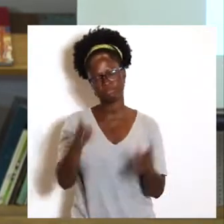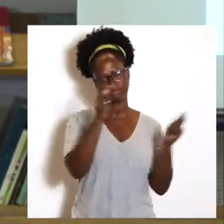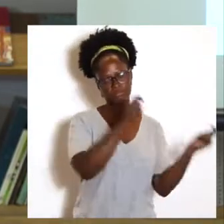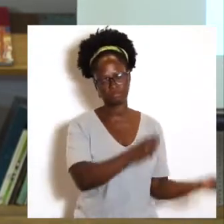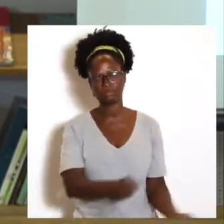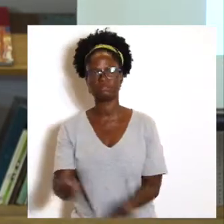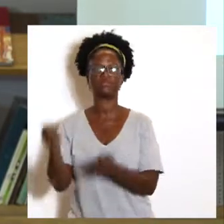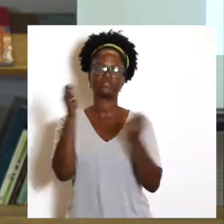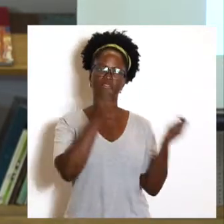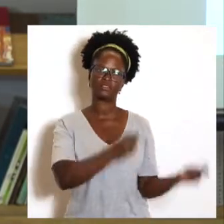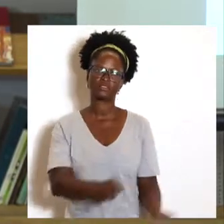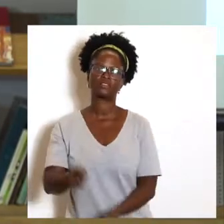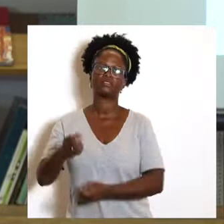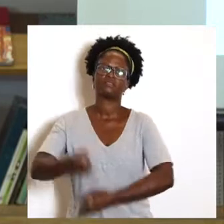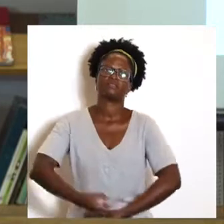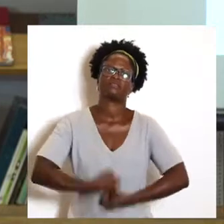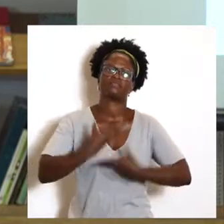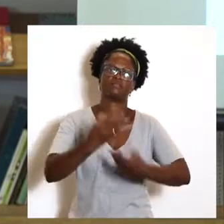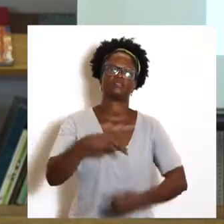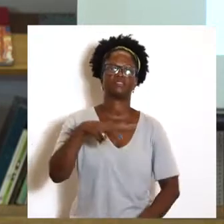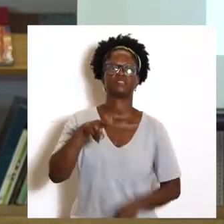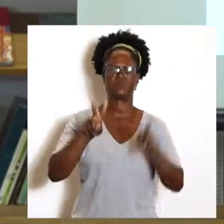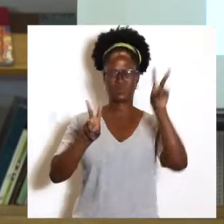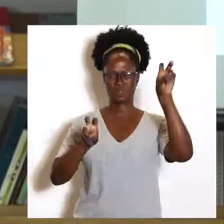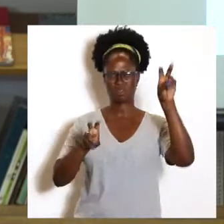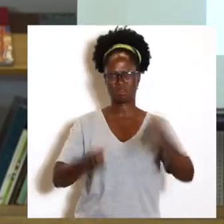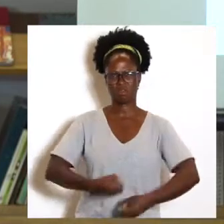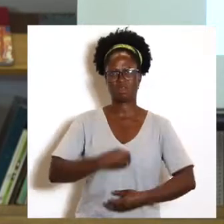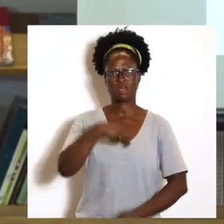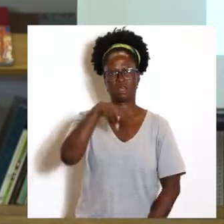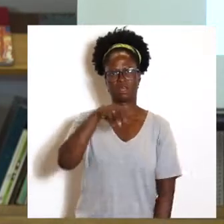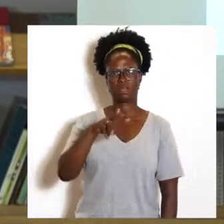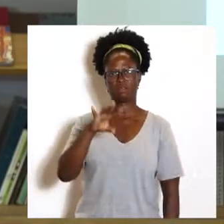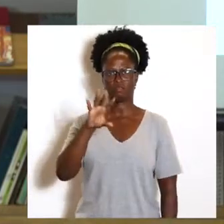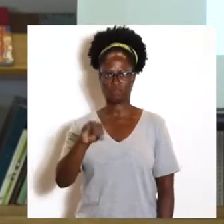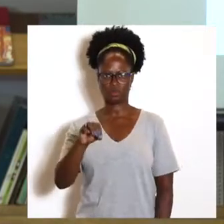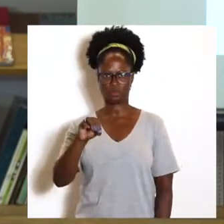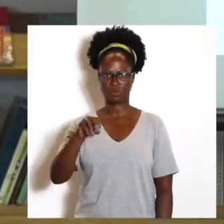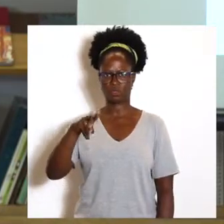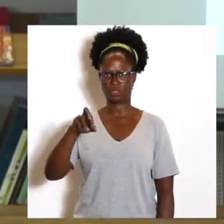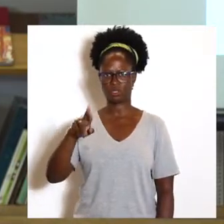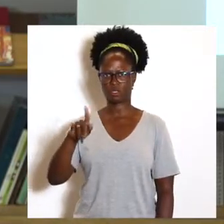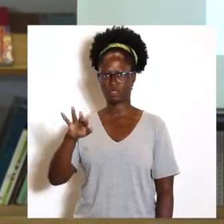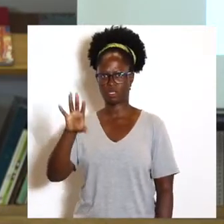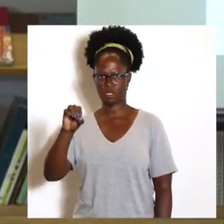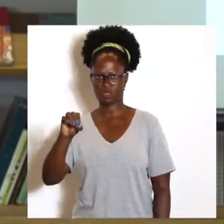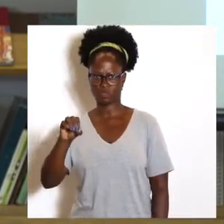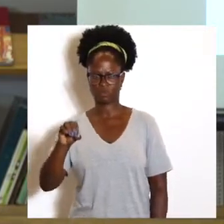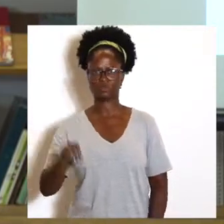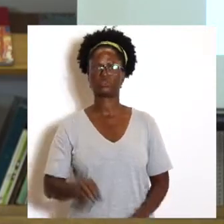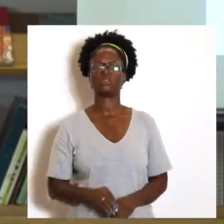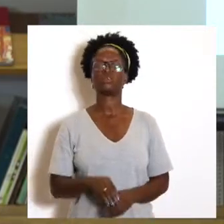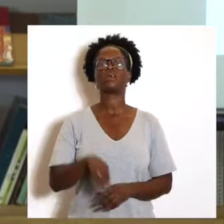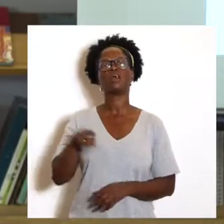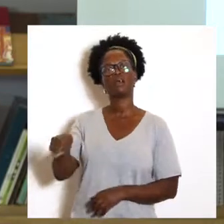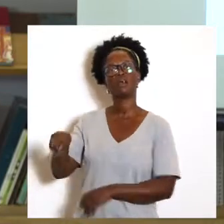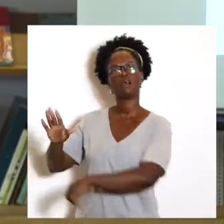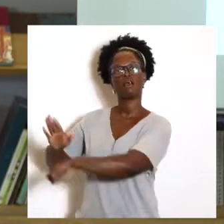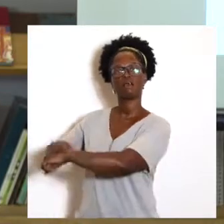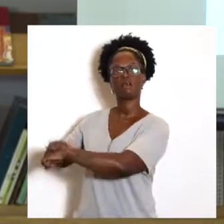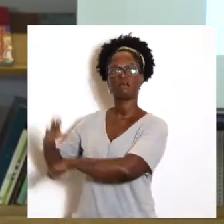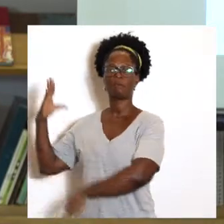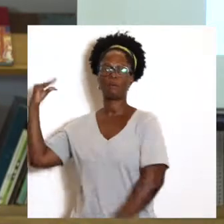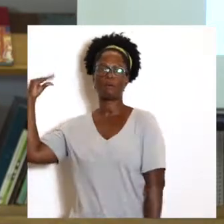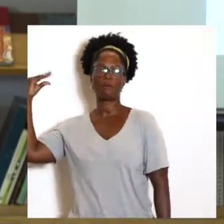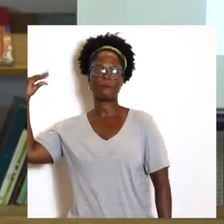recita navio negreiro de castro alves as sobrinhas lei para ela até